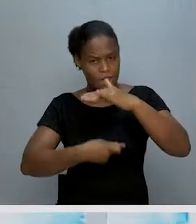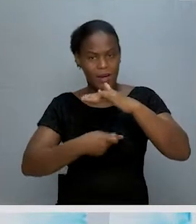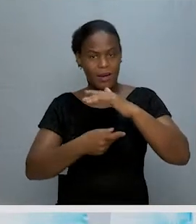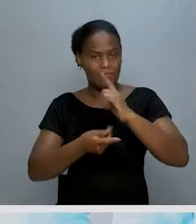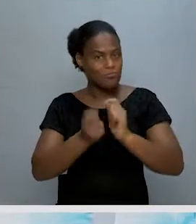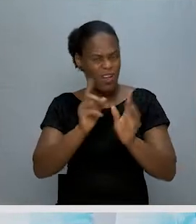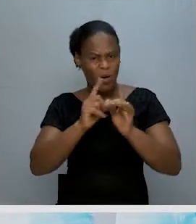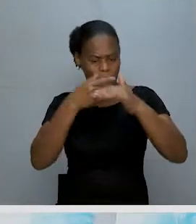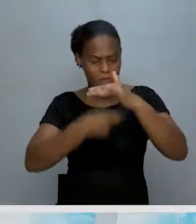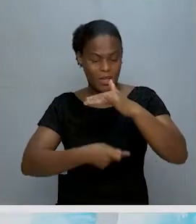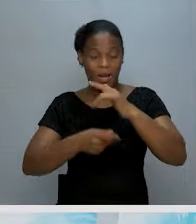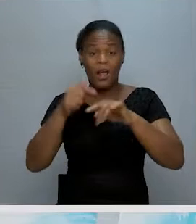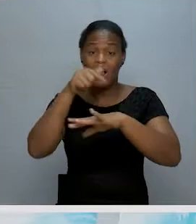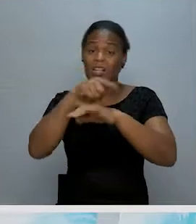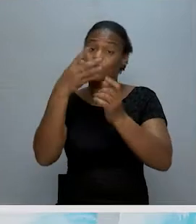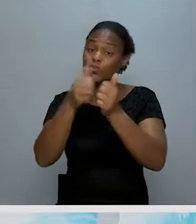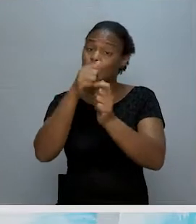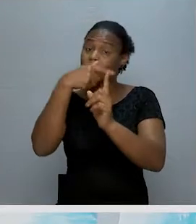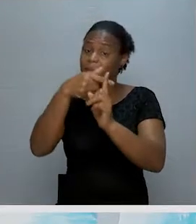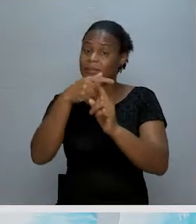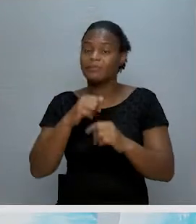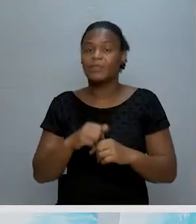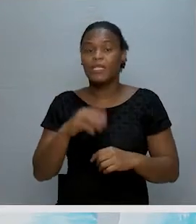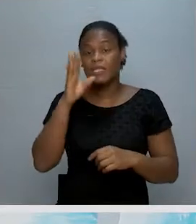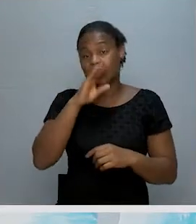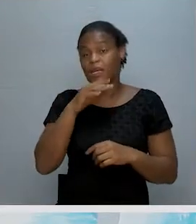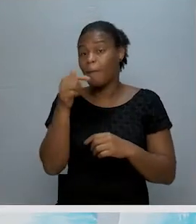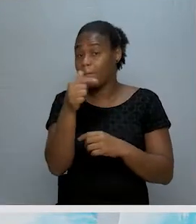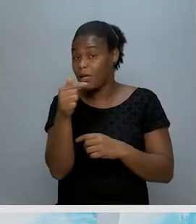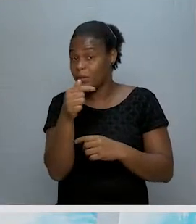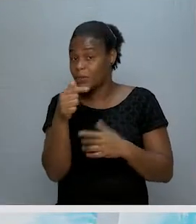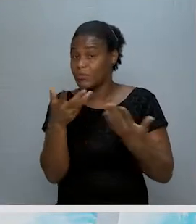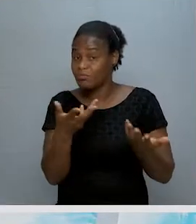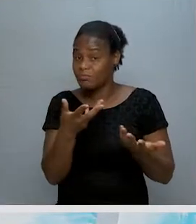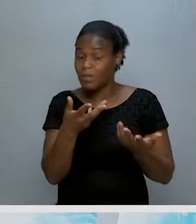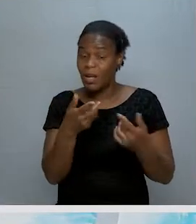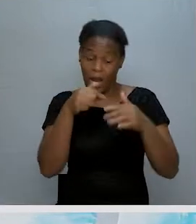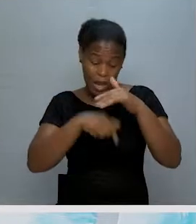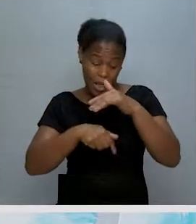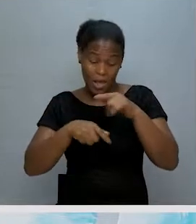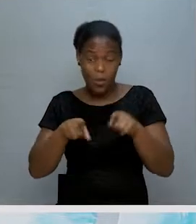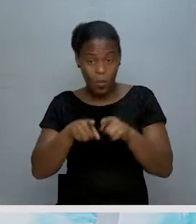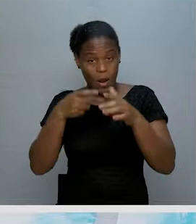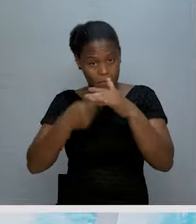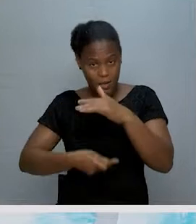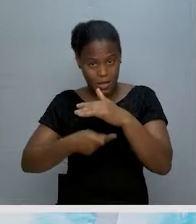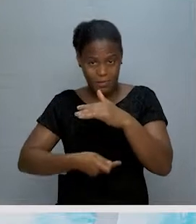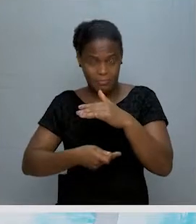como está e somar os numeradores. Se for uma subtração com denominadores